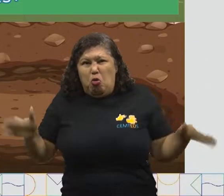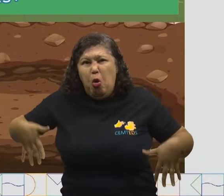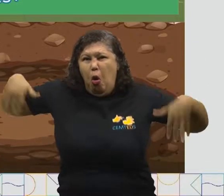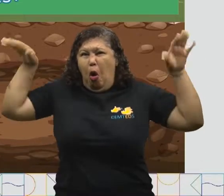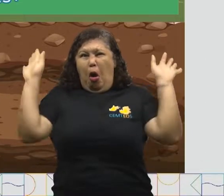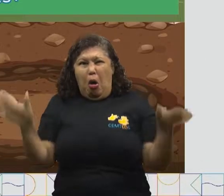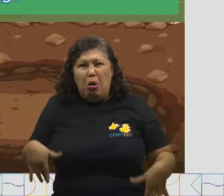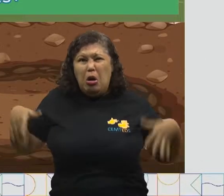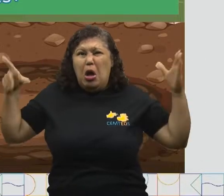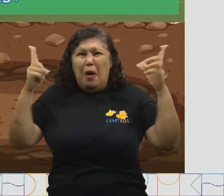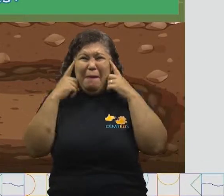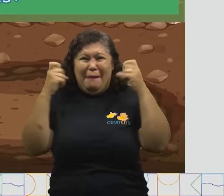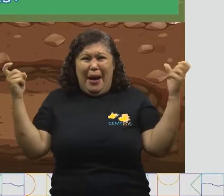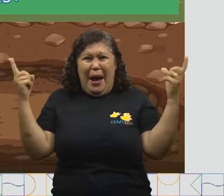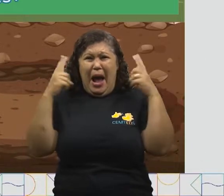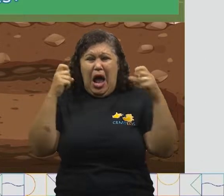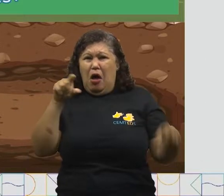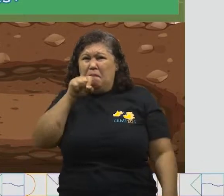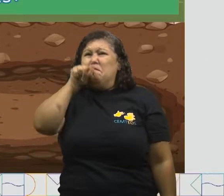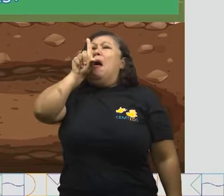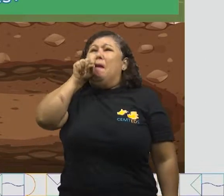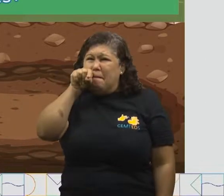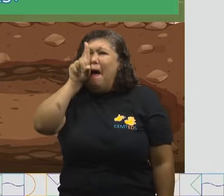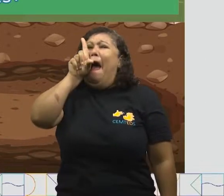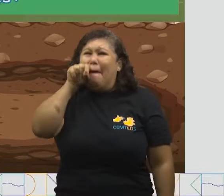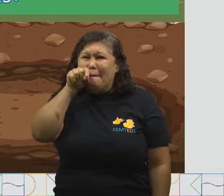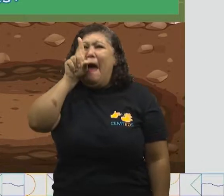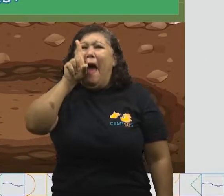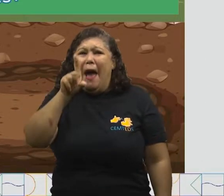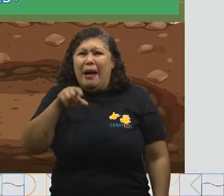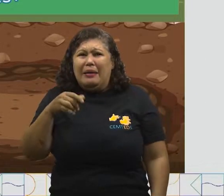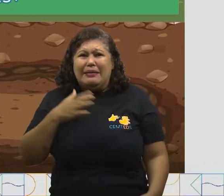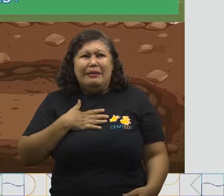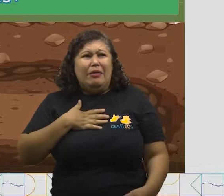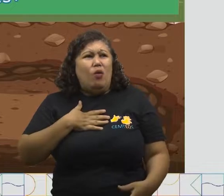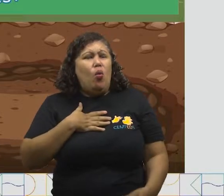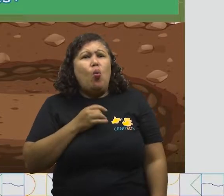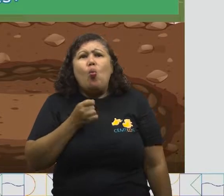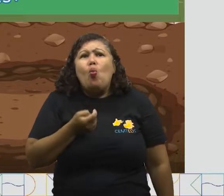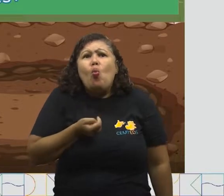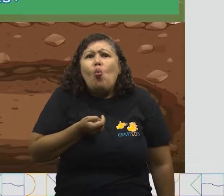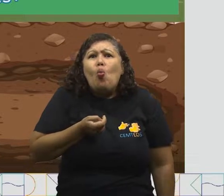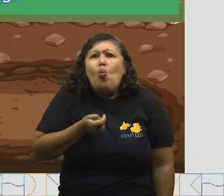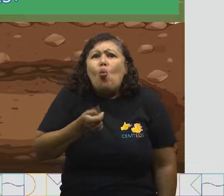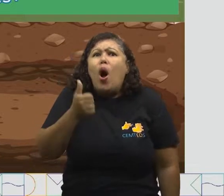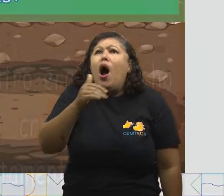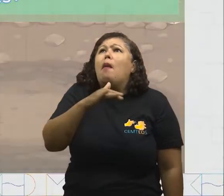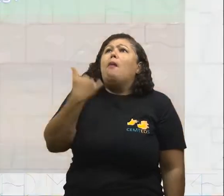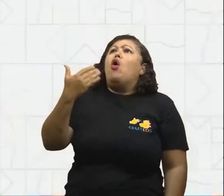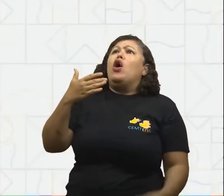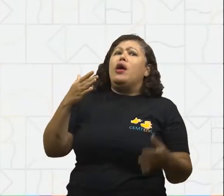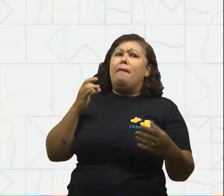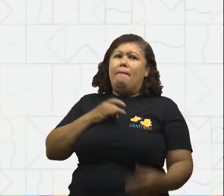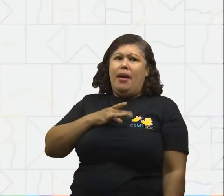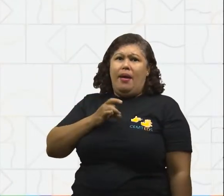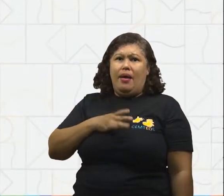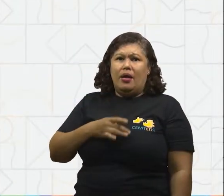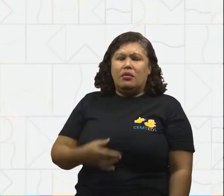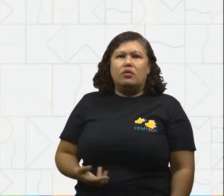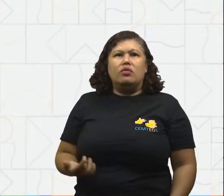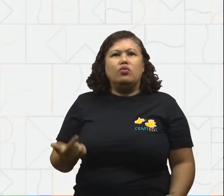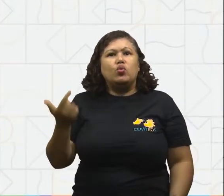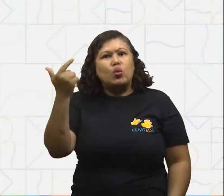asas barulhentamente, abriu o bico e soltou um cocoricó. Eu quase caí de costas. Olha a